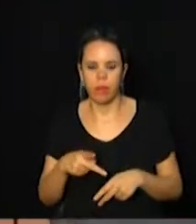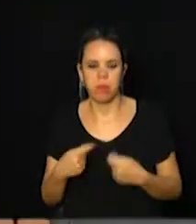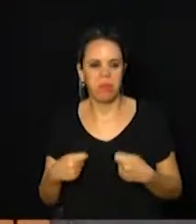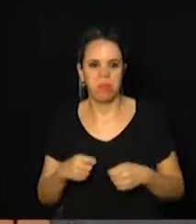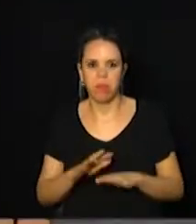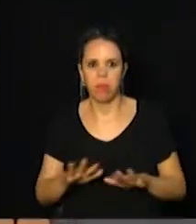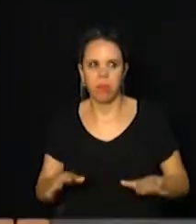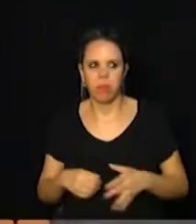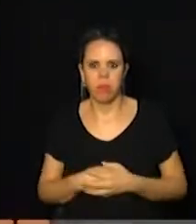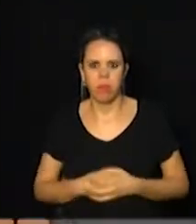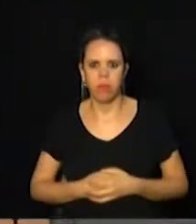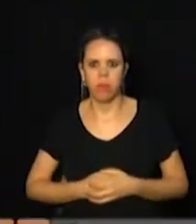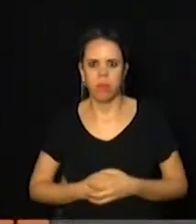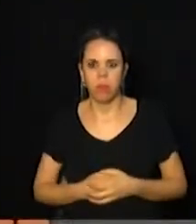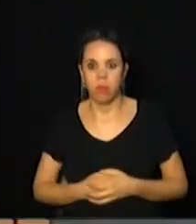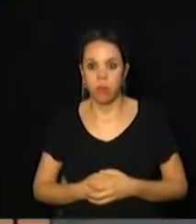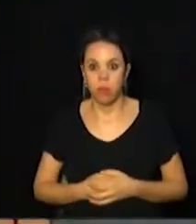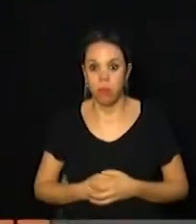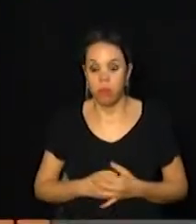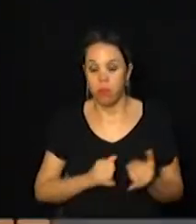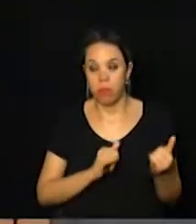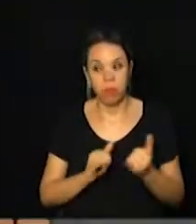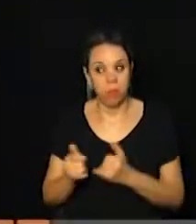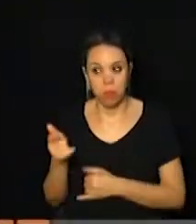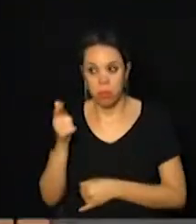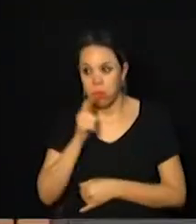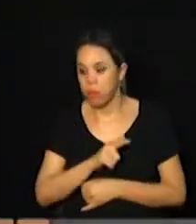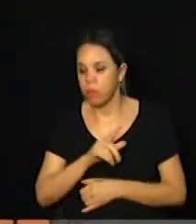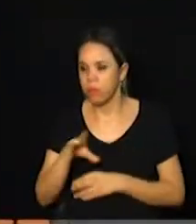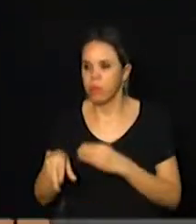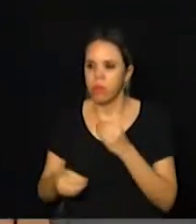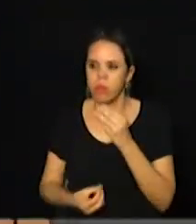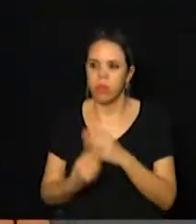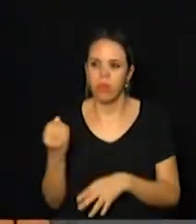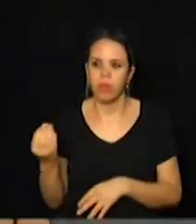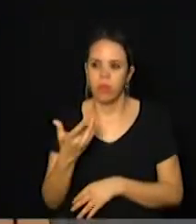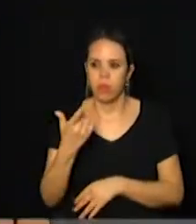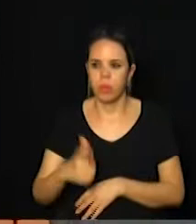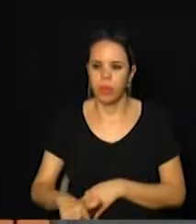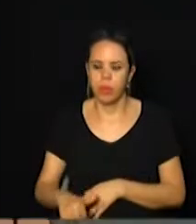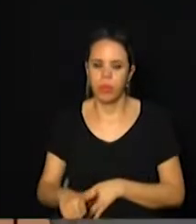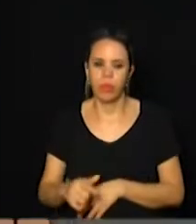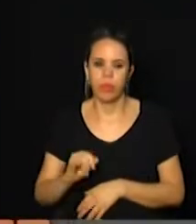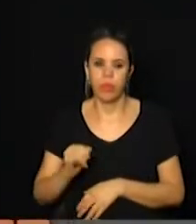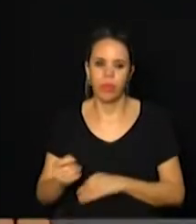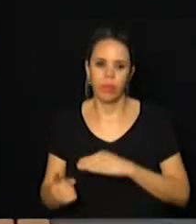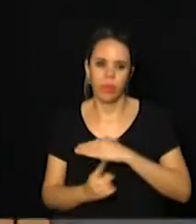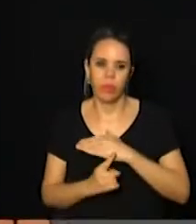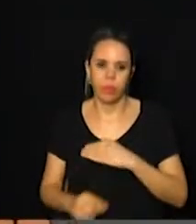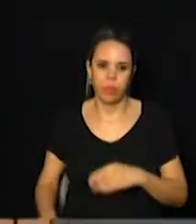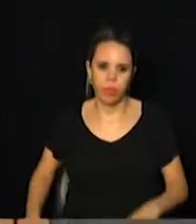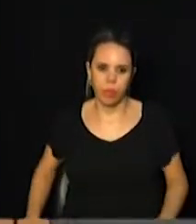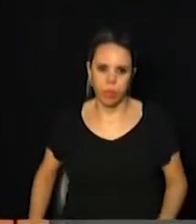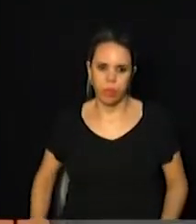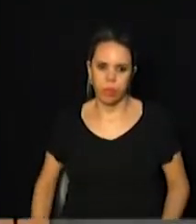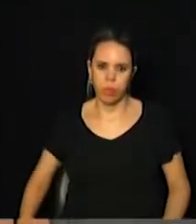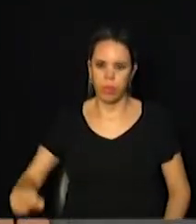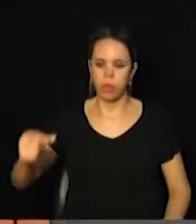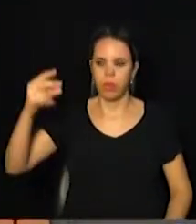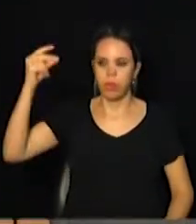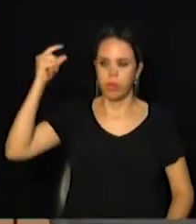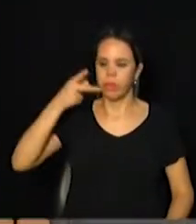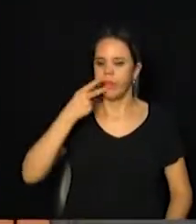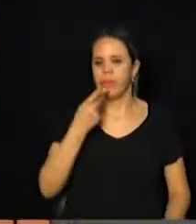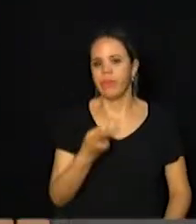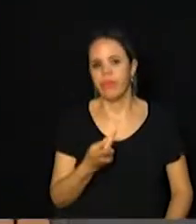desnecessária porque ela jamais vai conseguir se inserir novamente como consumidora e naquela época ela